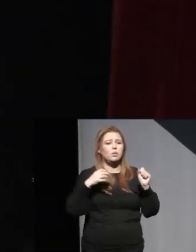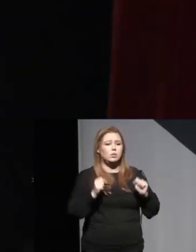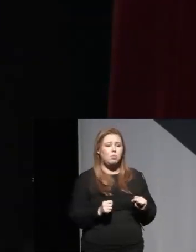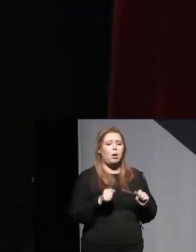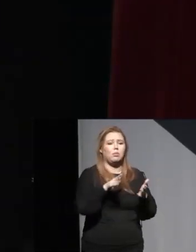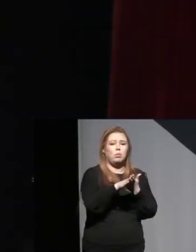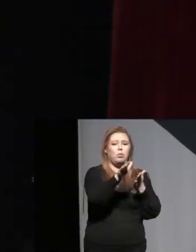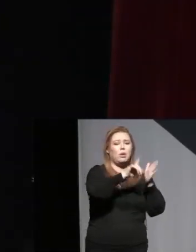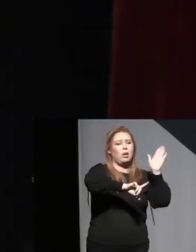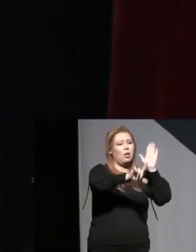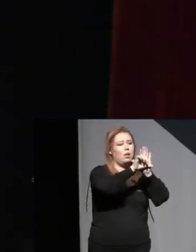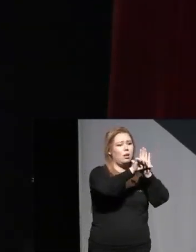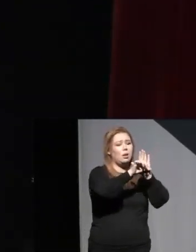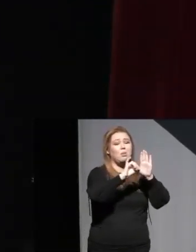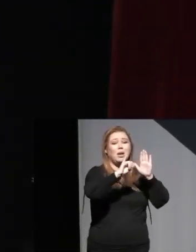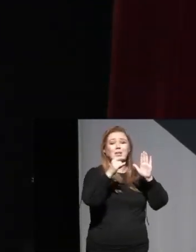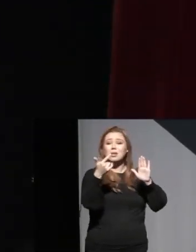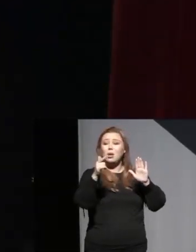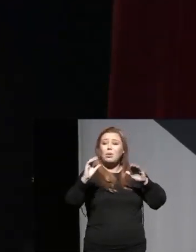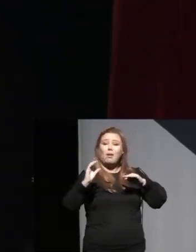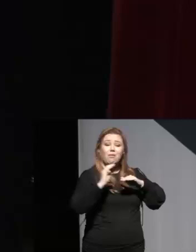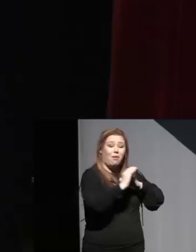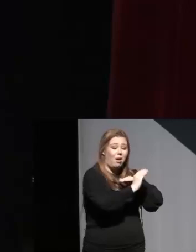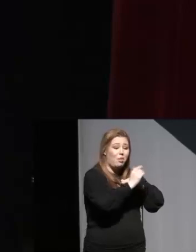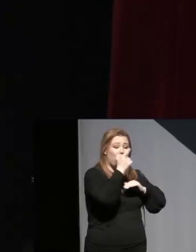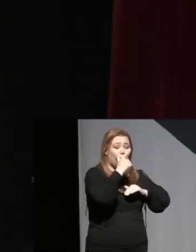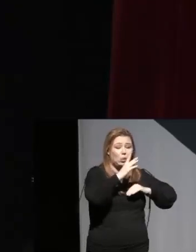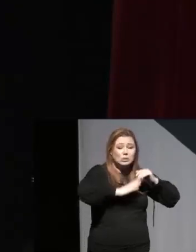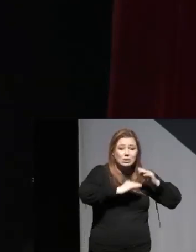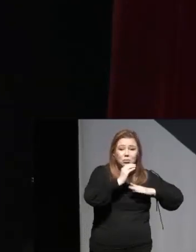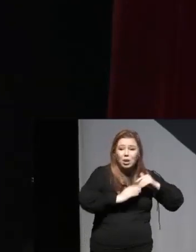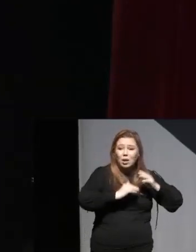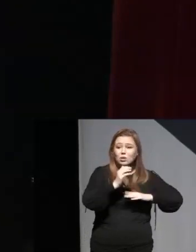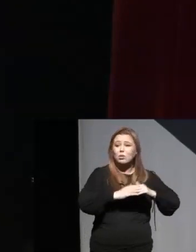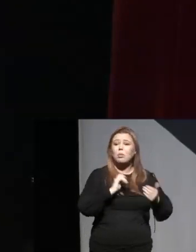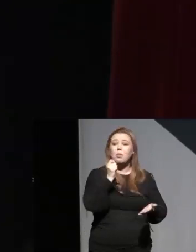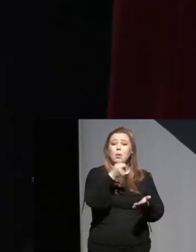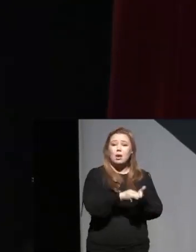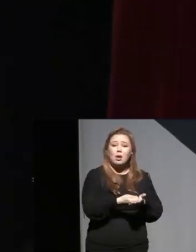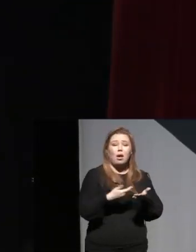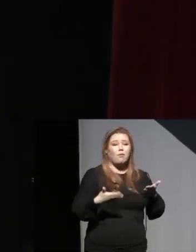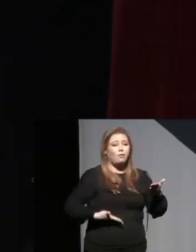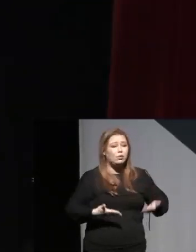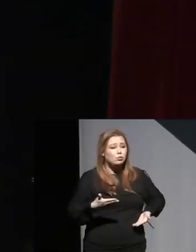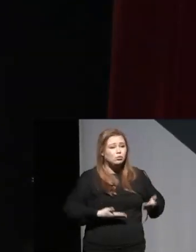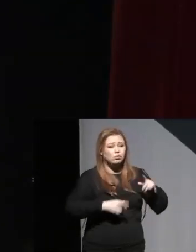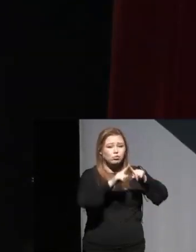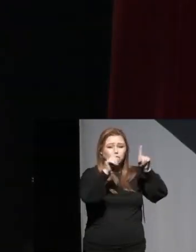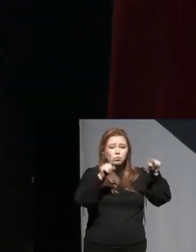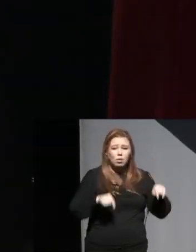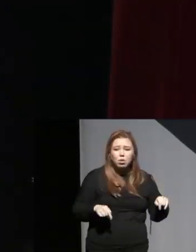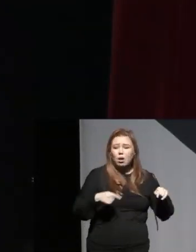leis, mas se não houvesse recursos para executá-las, inclusive para pagar servidores e qualquer outra coisa,